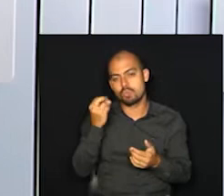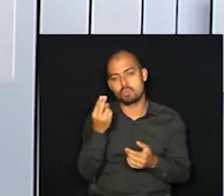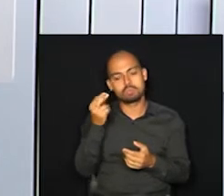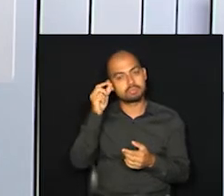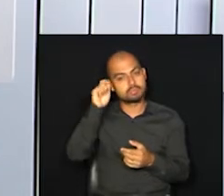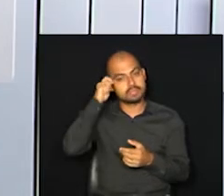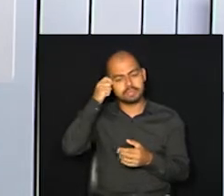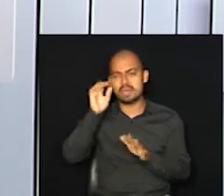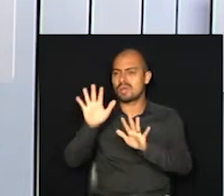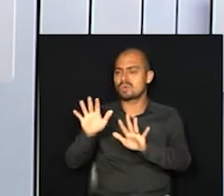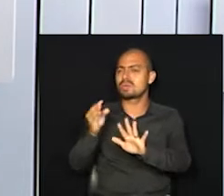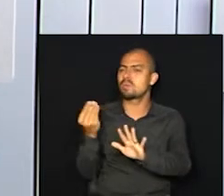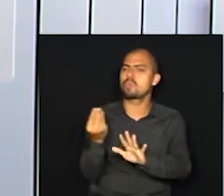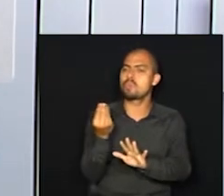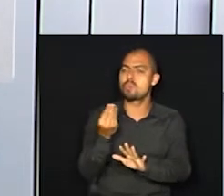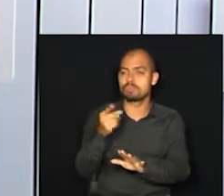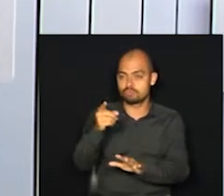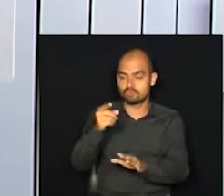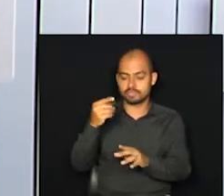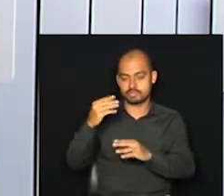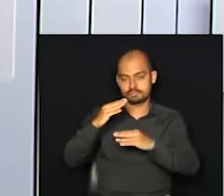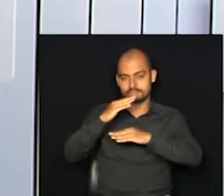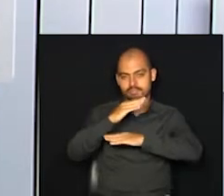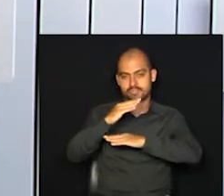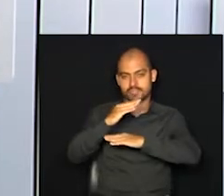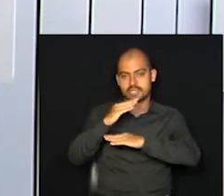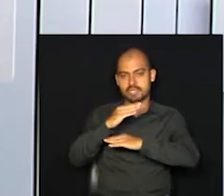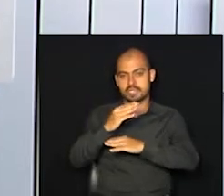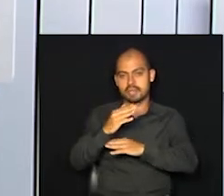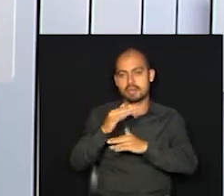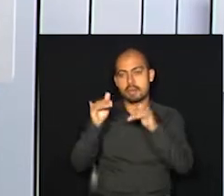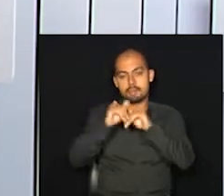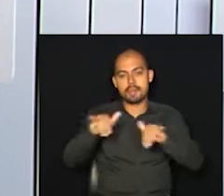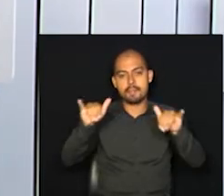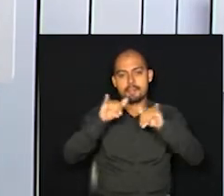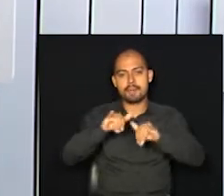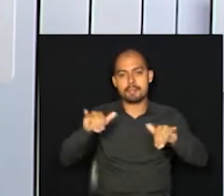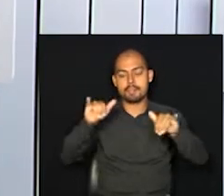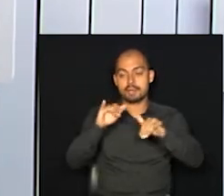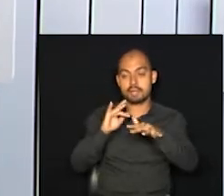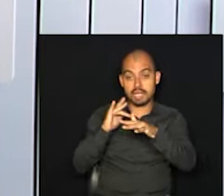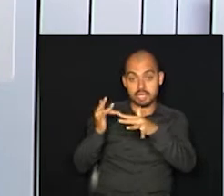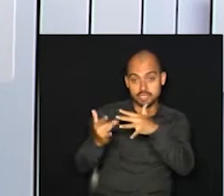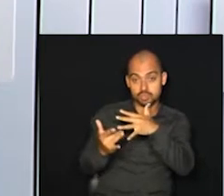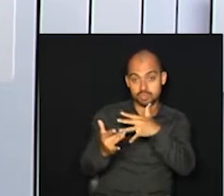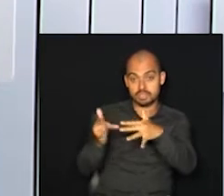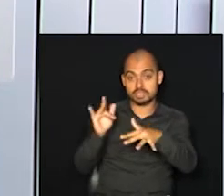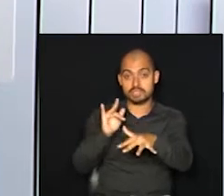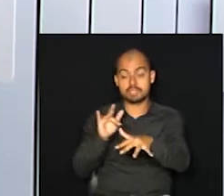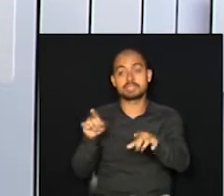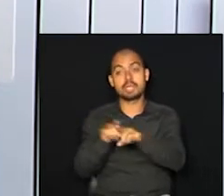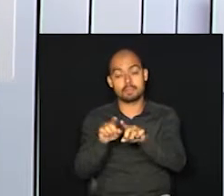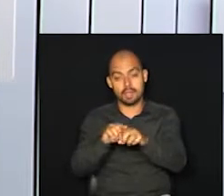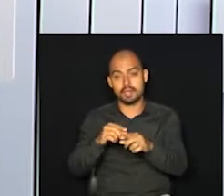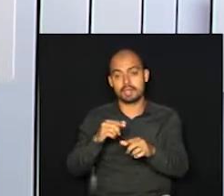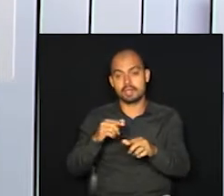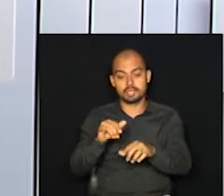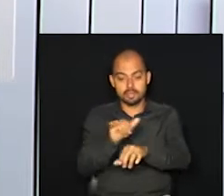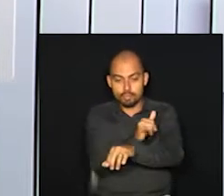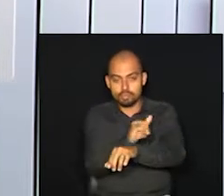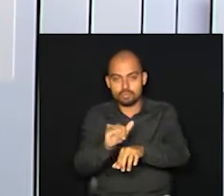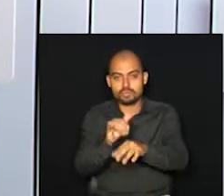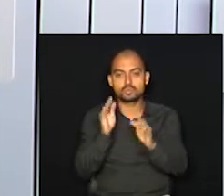TV aberta, está a TV Câmara Campinas também, TV a cabo, redes sociais, porque o programa está no YouTube, no